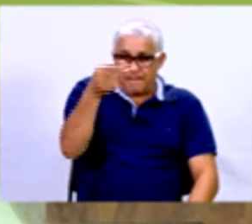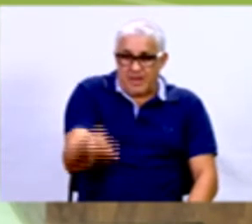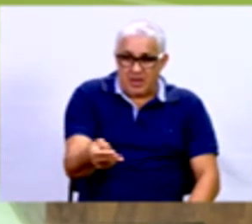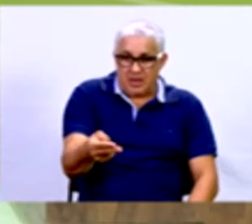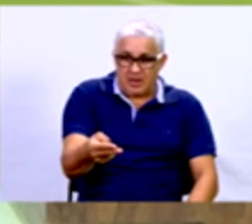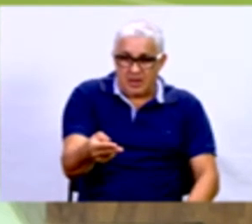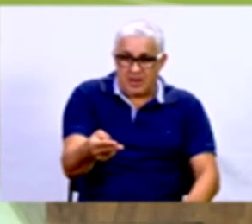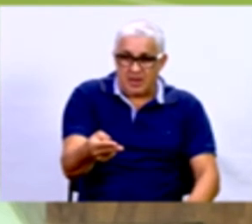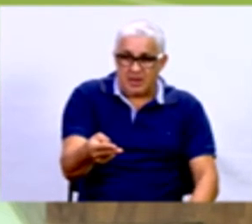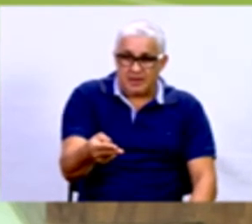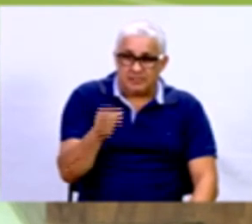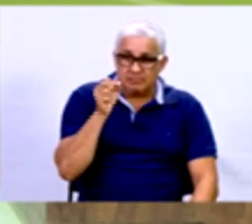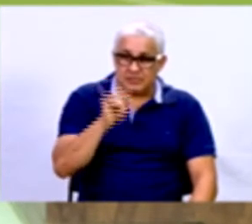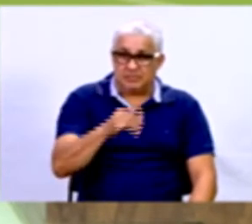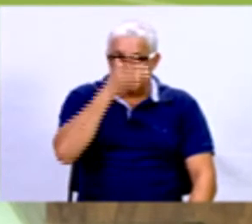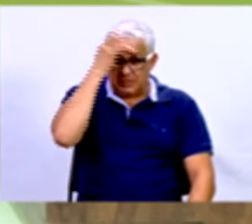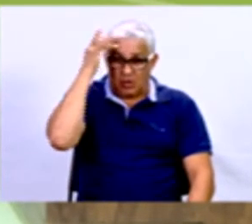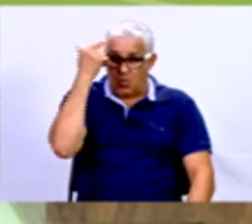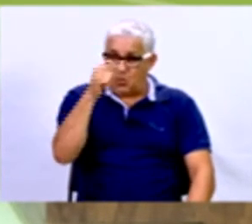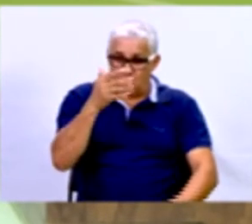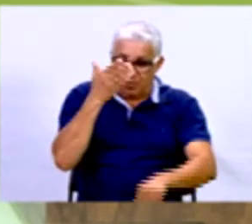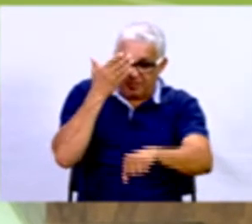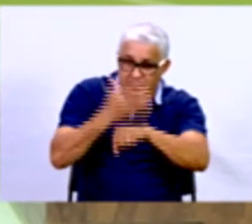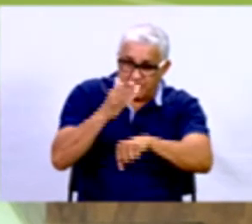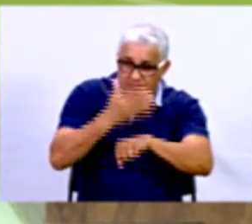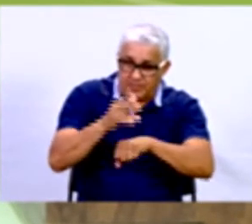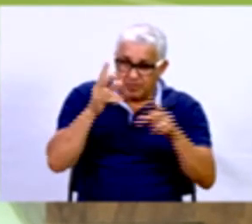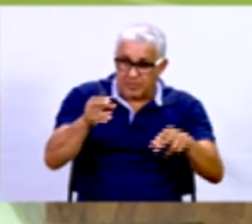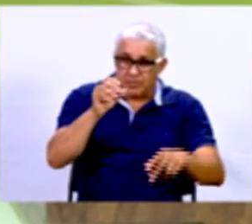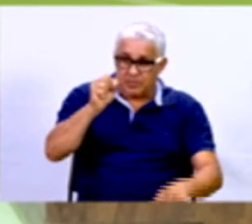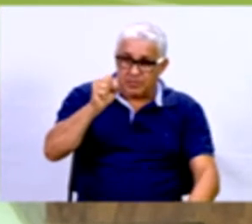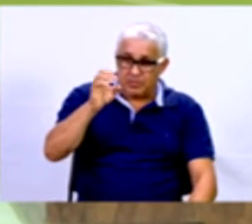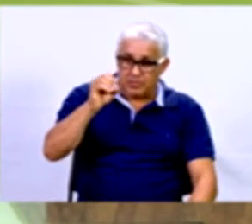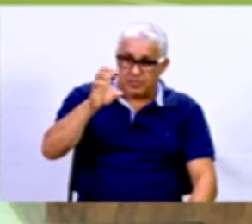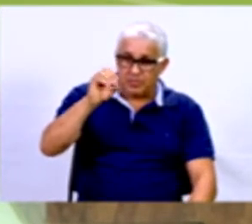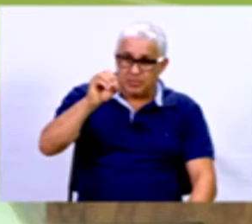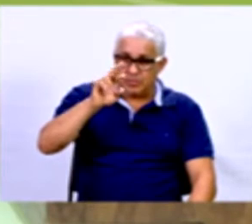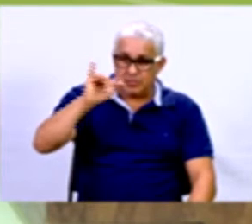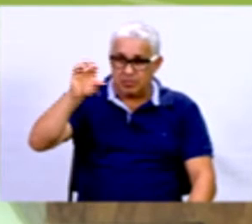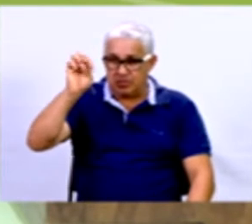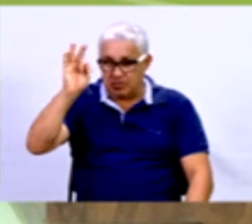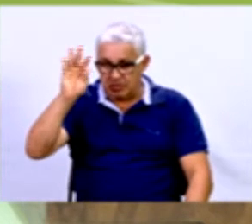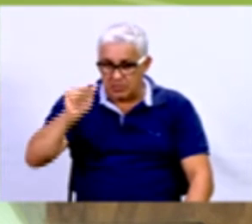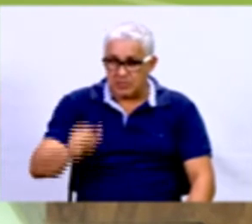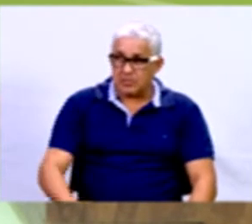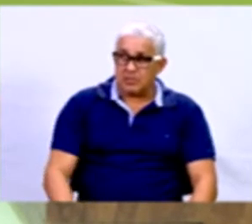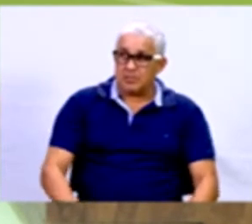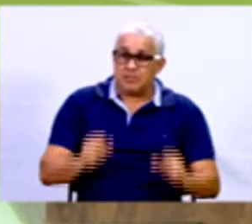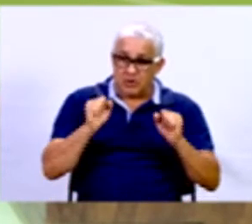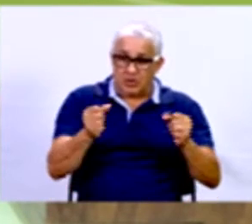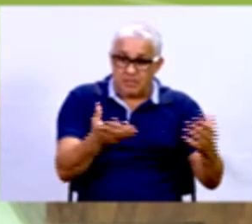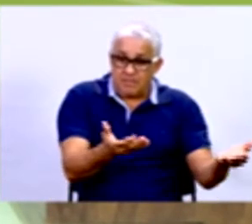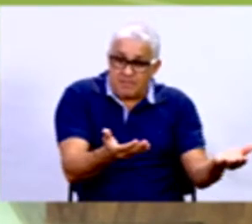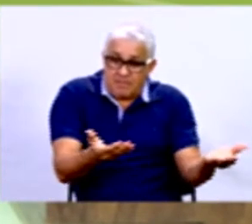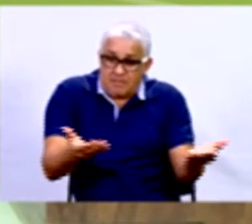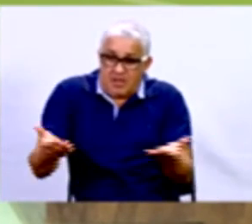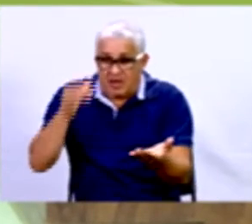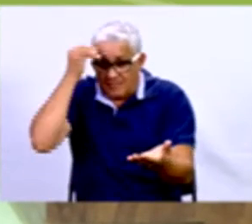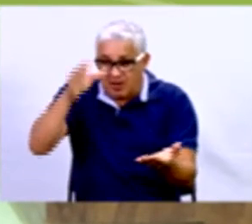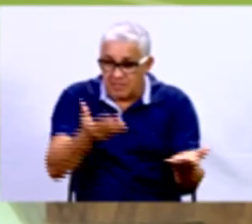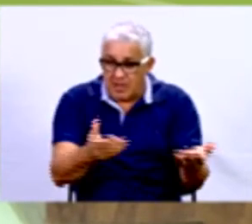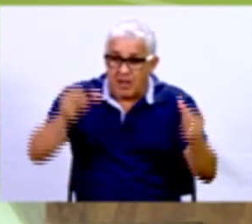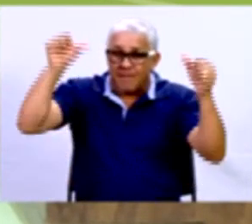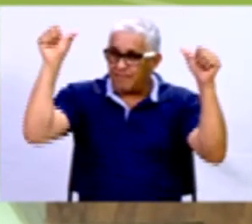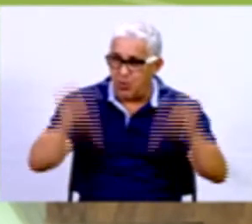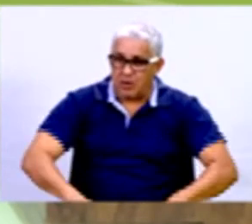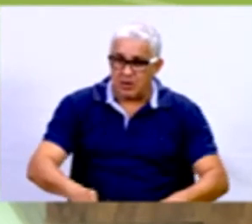pessoa que não tenha treinamento como socorrista, se a não remoção puder causar um prejuízo maior, como por